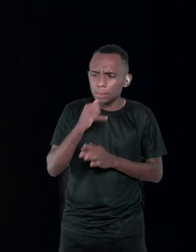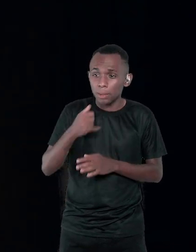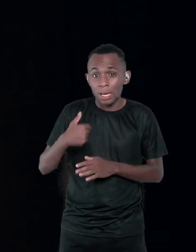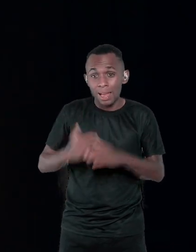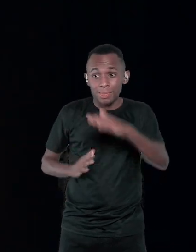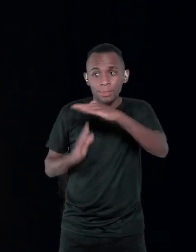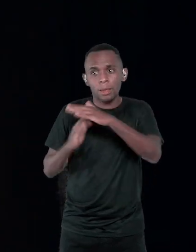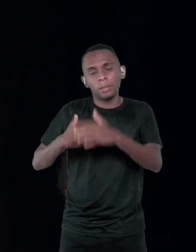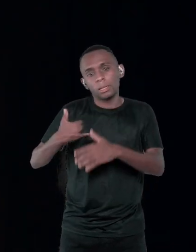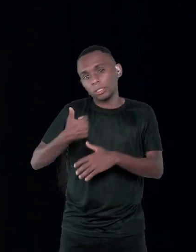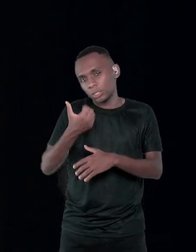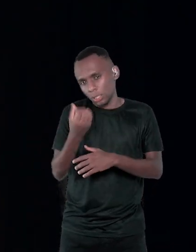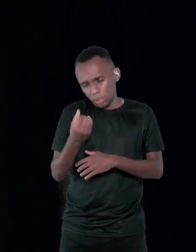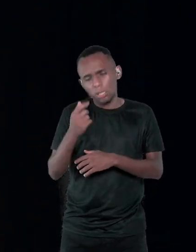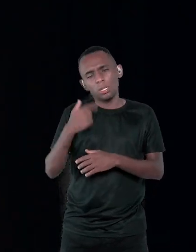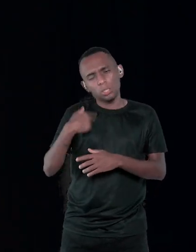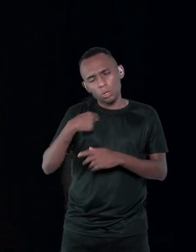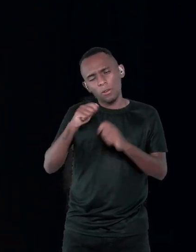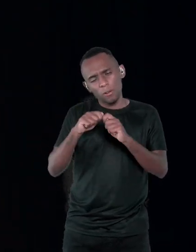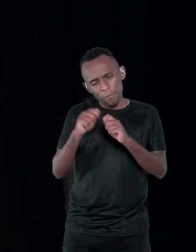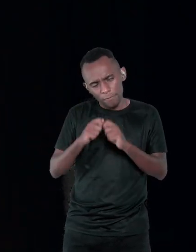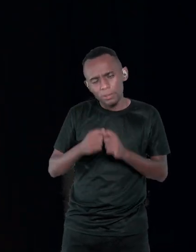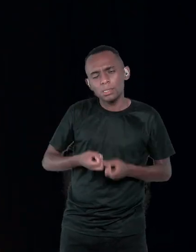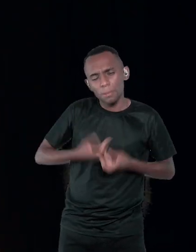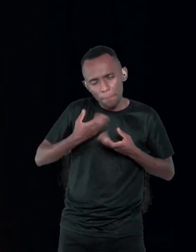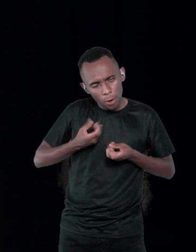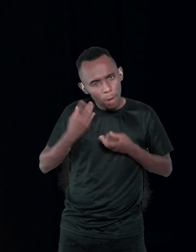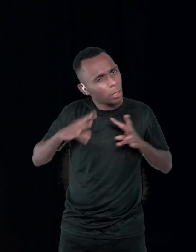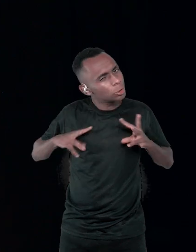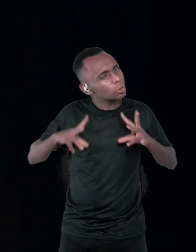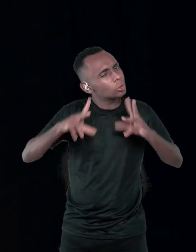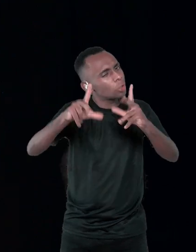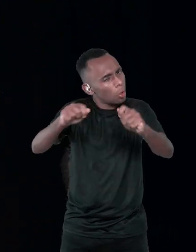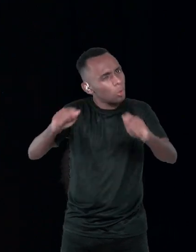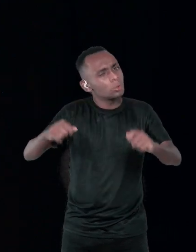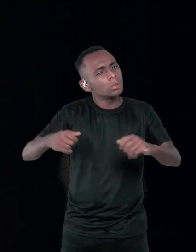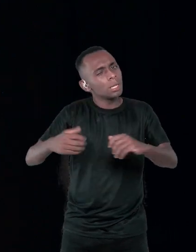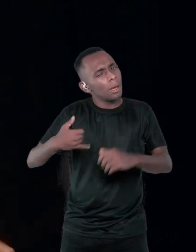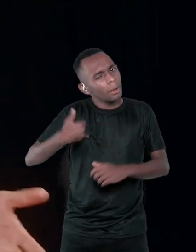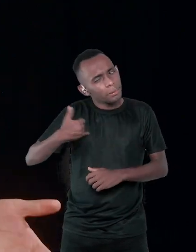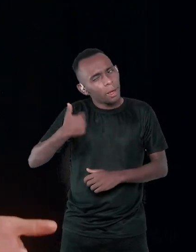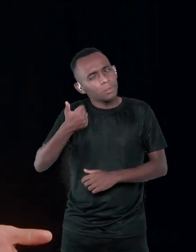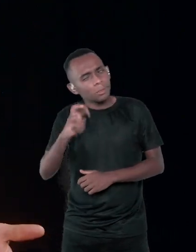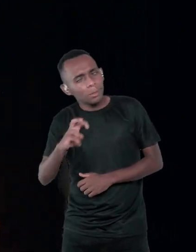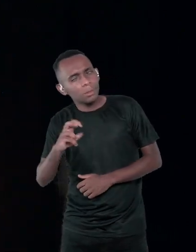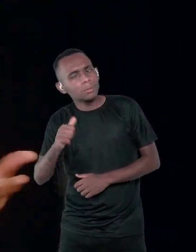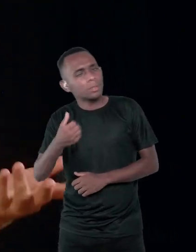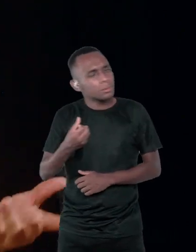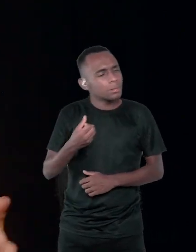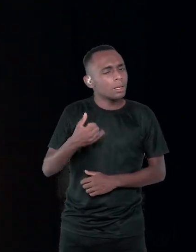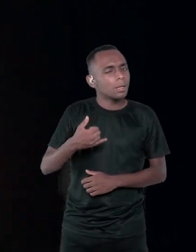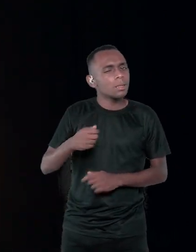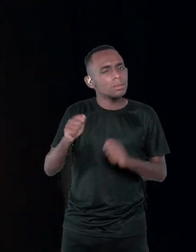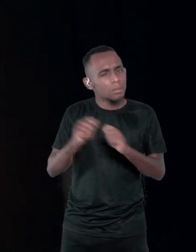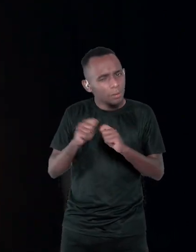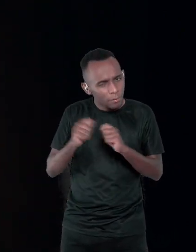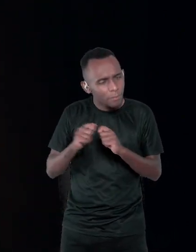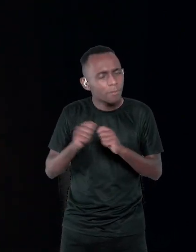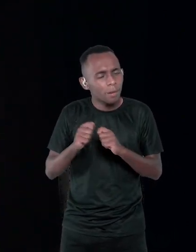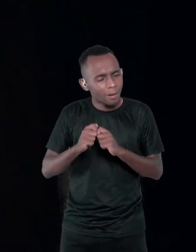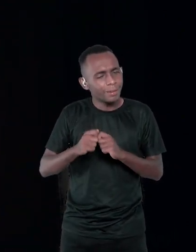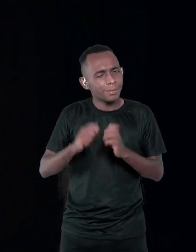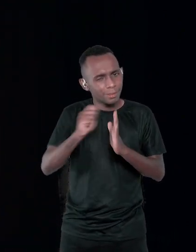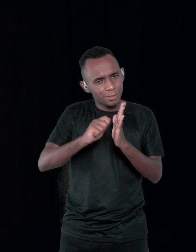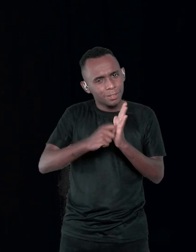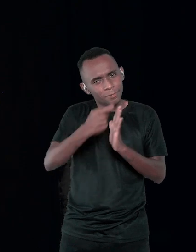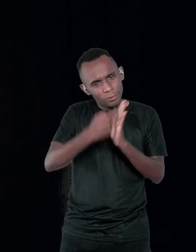Né? Que todo mundo faz quando tem 15, 16, faz sim, eu sei. E depois a gente fica com vergonha disso aí. Eu achei outro dia um livro meu de poesias